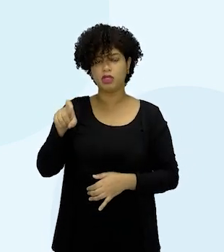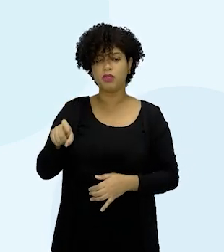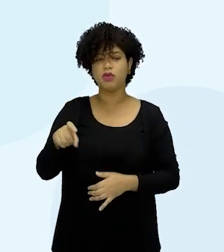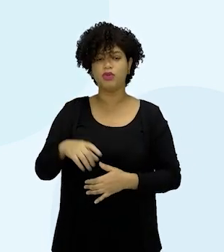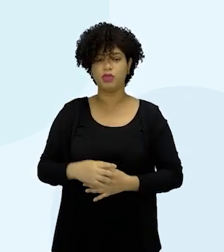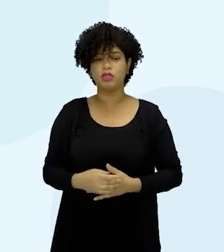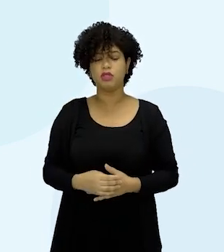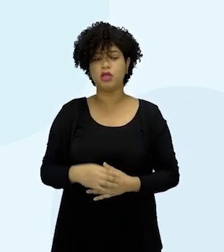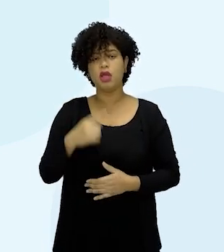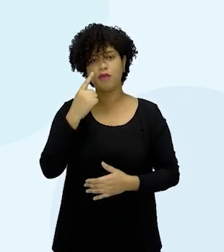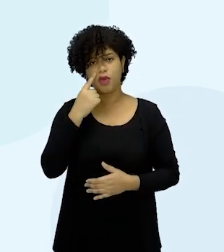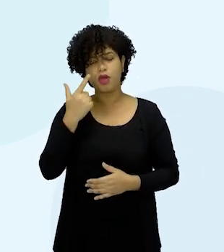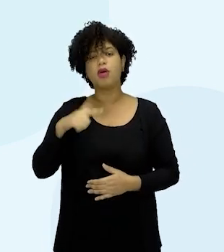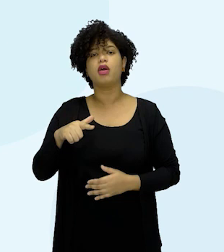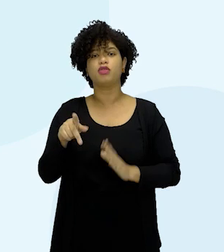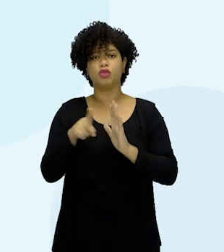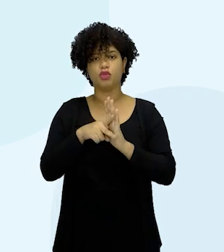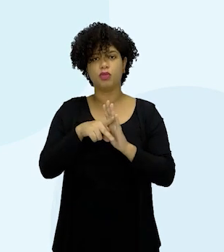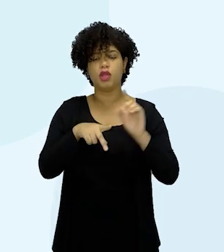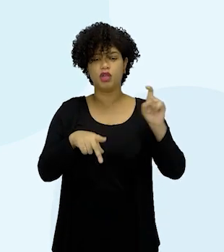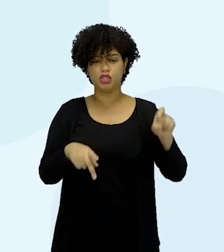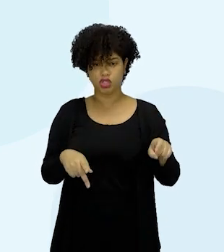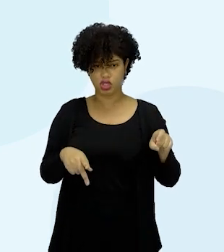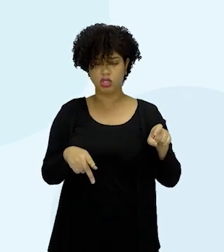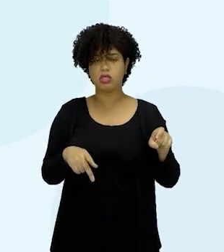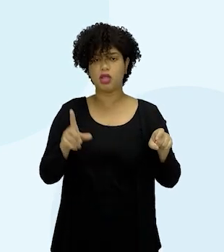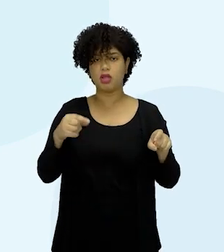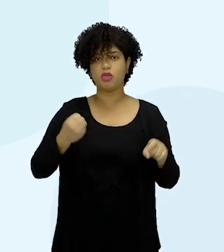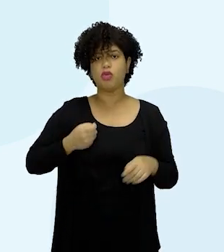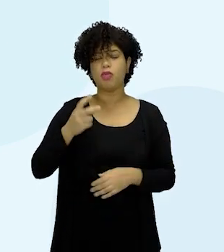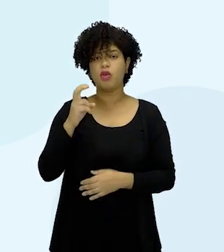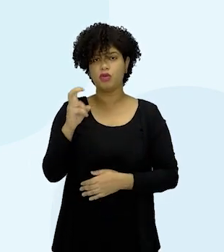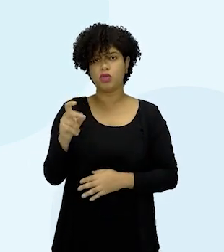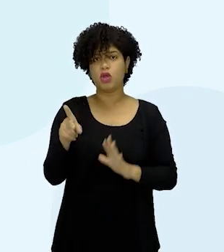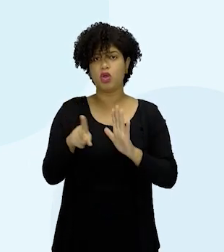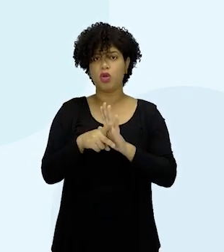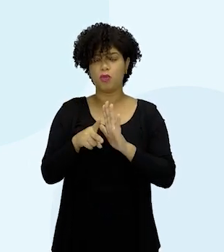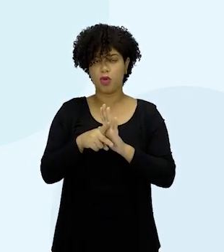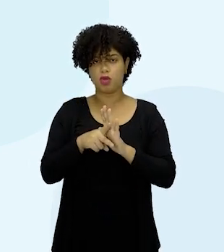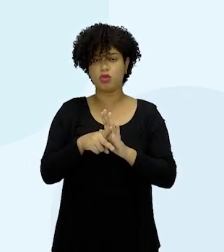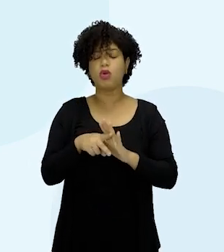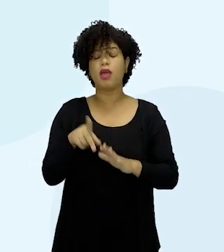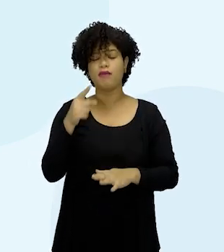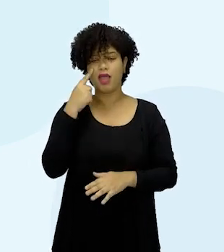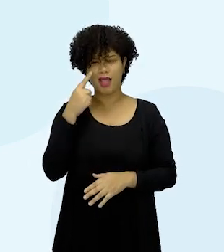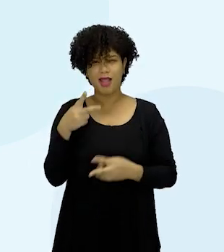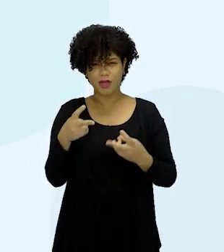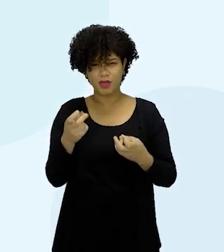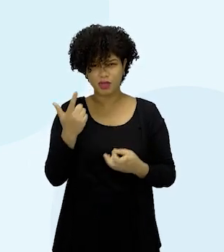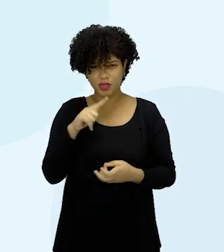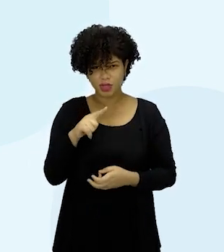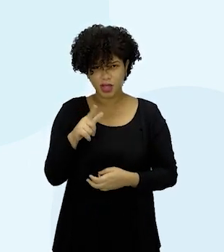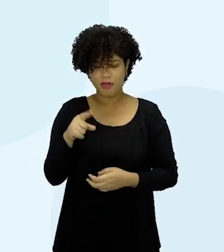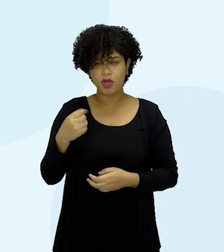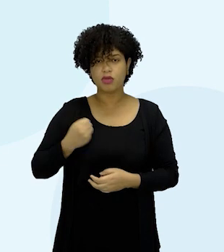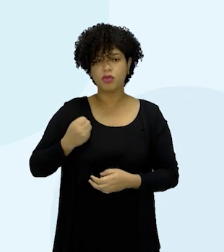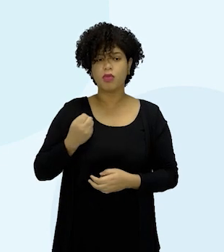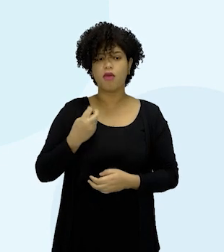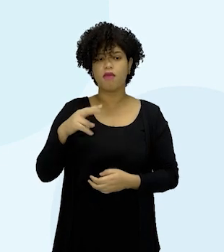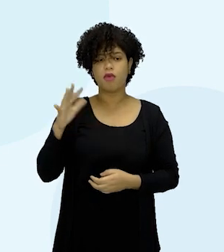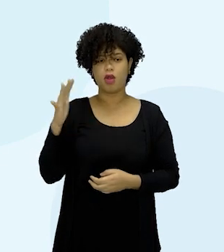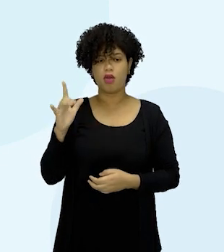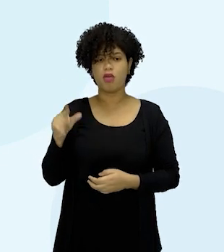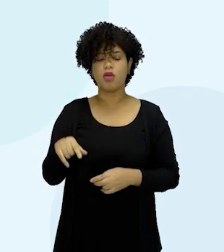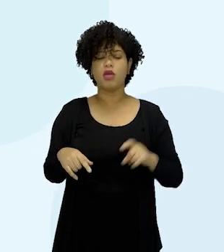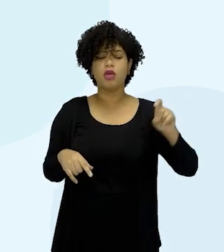pegar cada valor do x e vou multiplicar por 5 para descobrir o y. Isso mesmo. Então, vamos lá, ó. Meu primeiro valor, o x1,